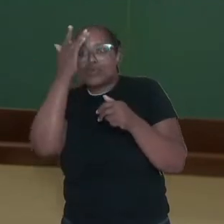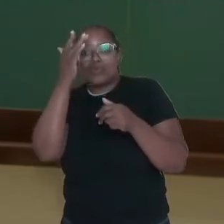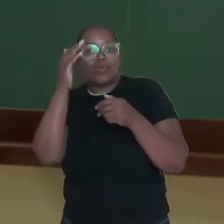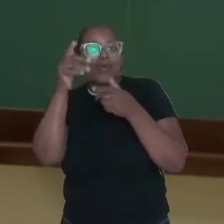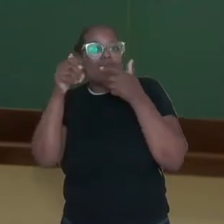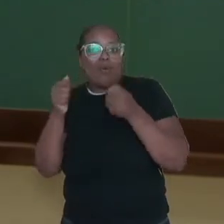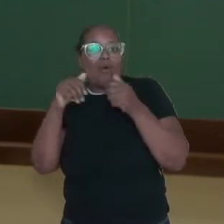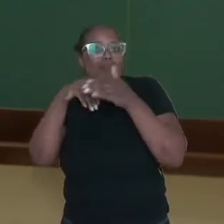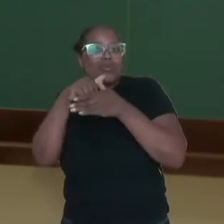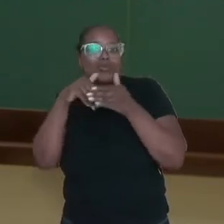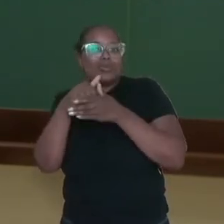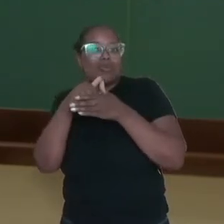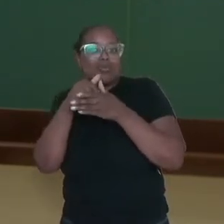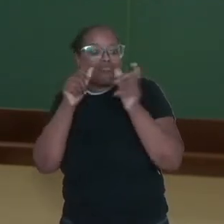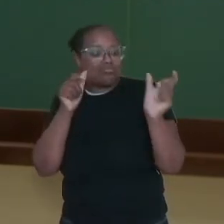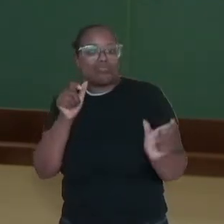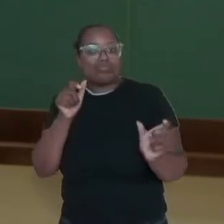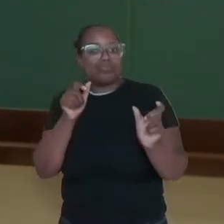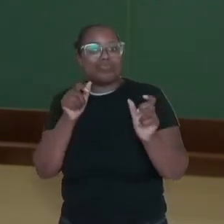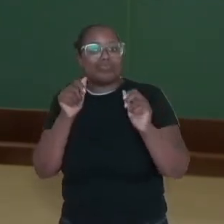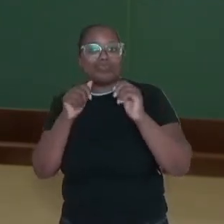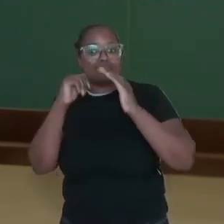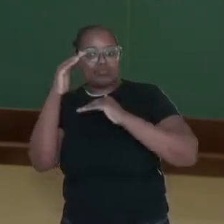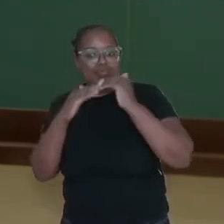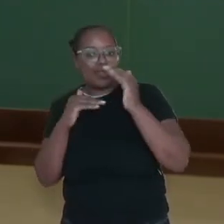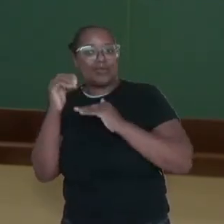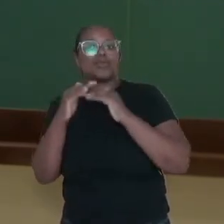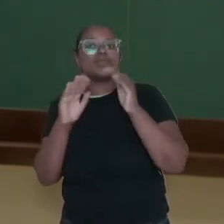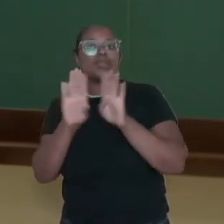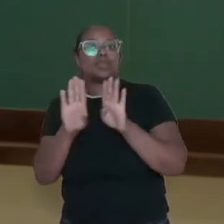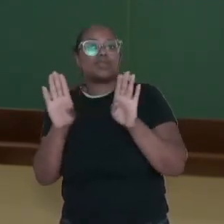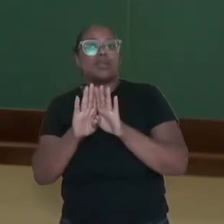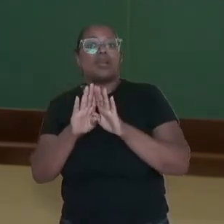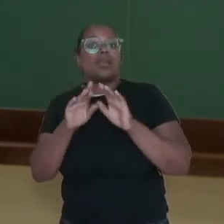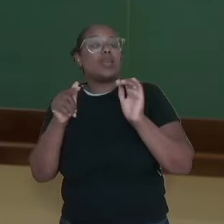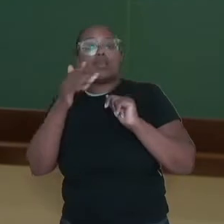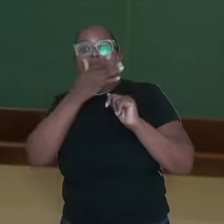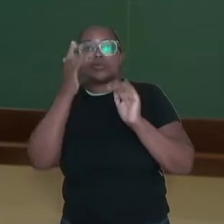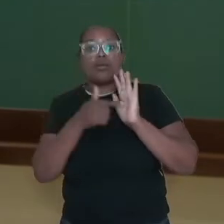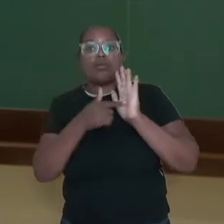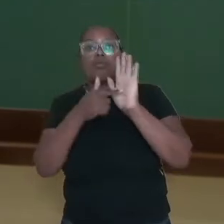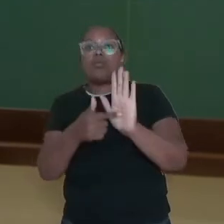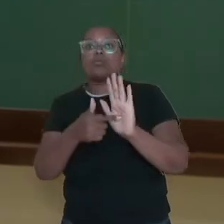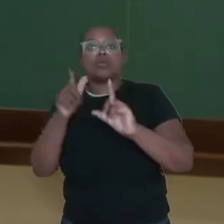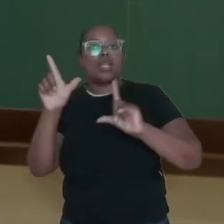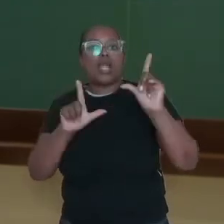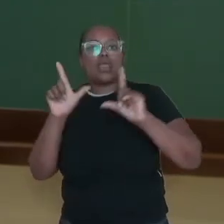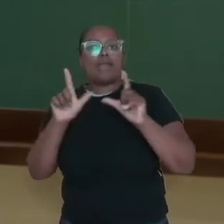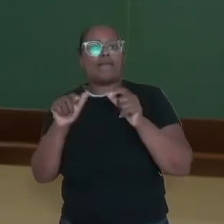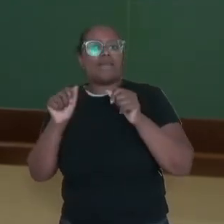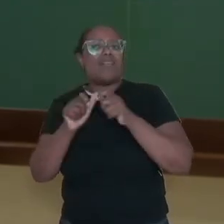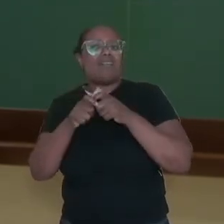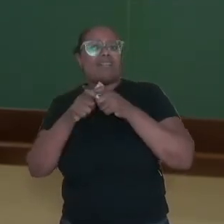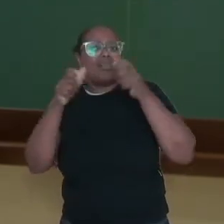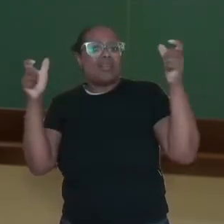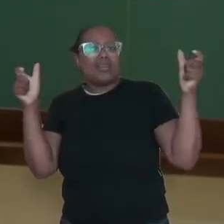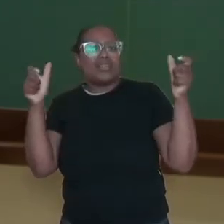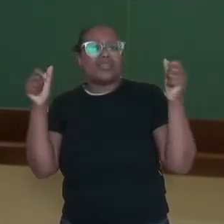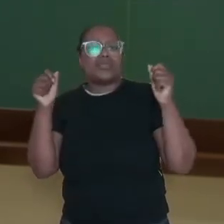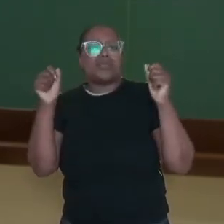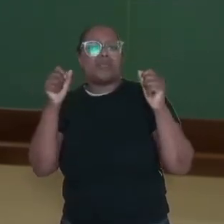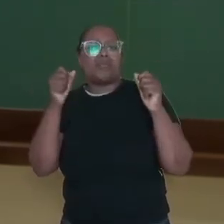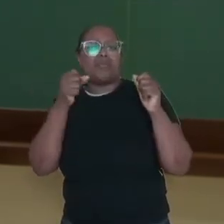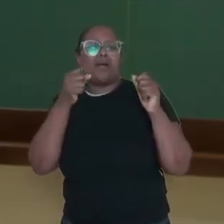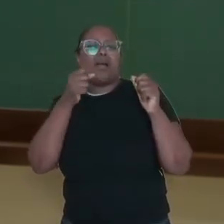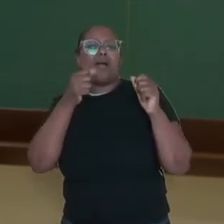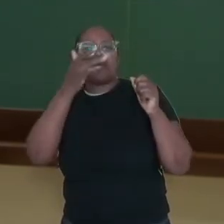o evento em si reproduz muito o que é um evento de um esporte tradicional. Esse é